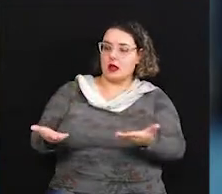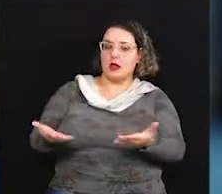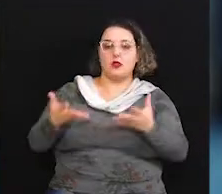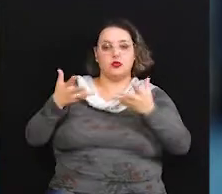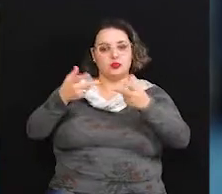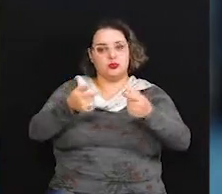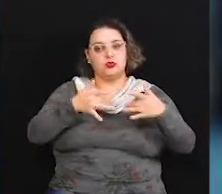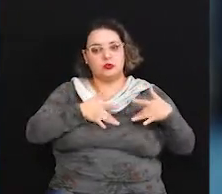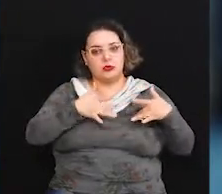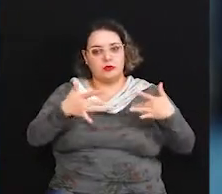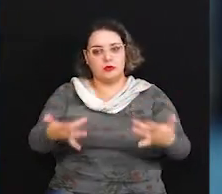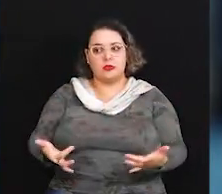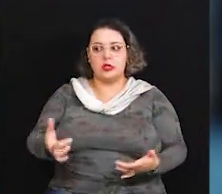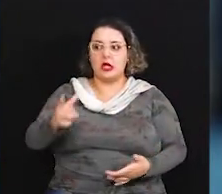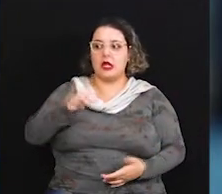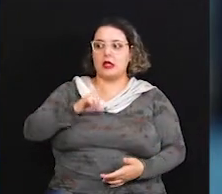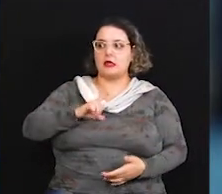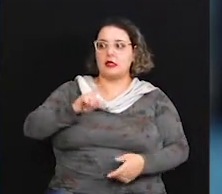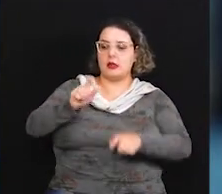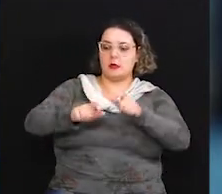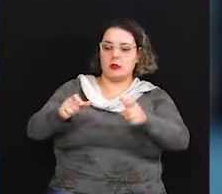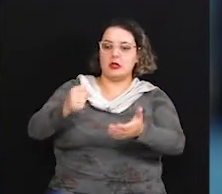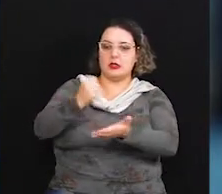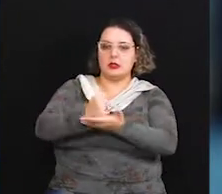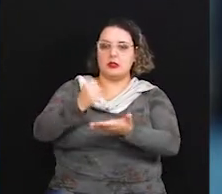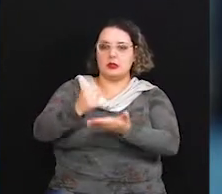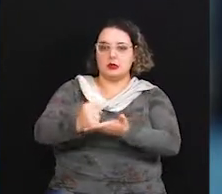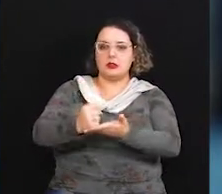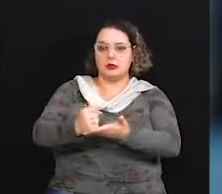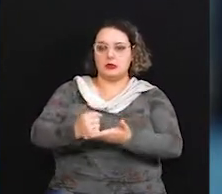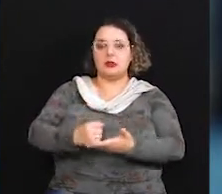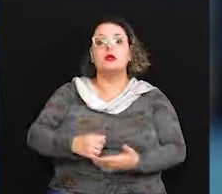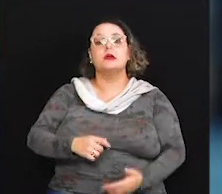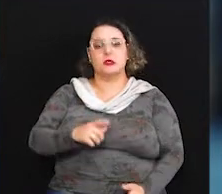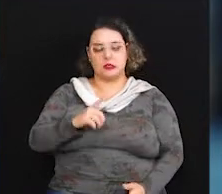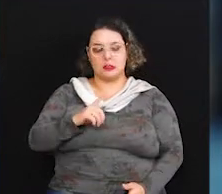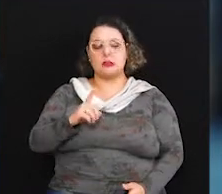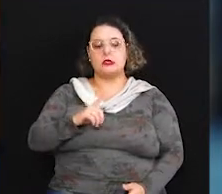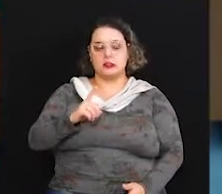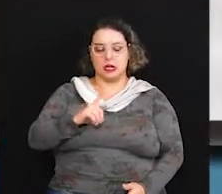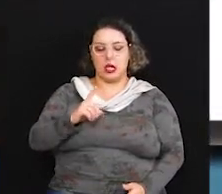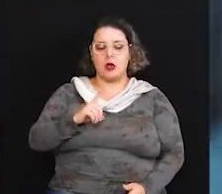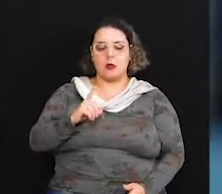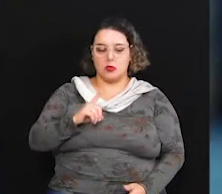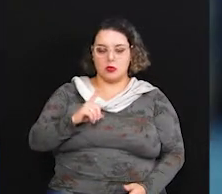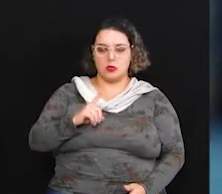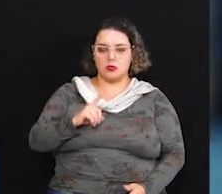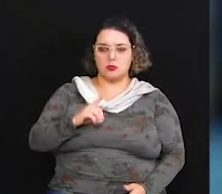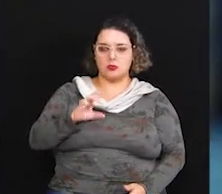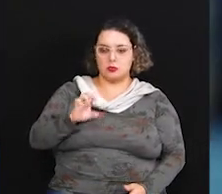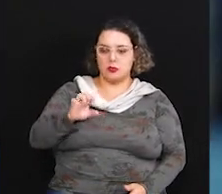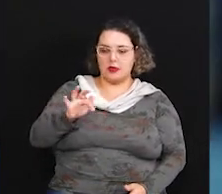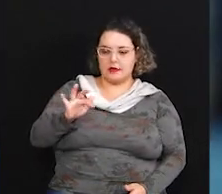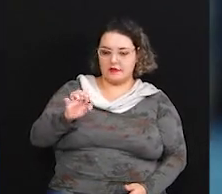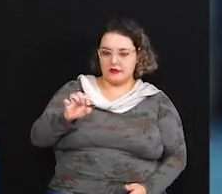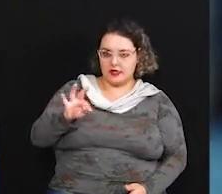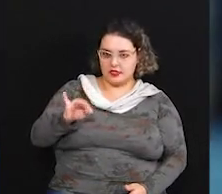toda voluntária? Vocês também têm pessoas contratadas? Não, nós temos o nosso